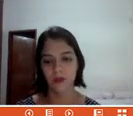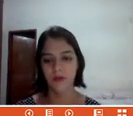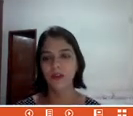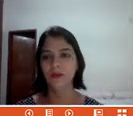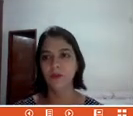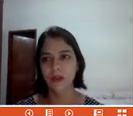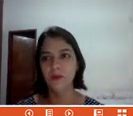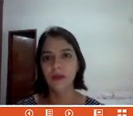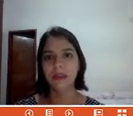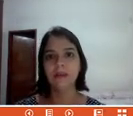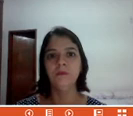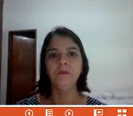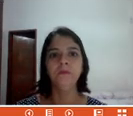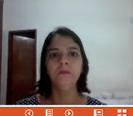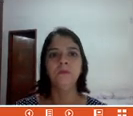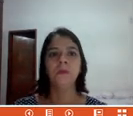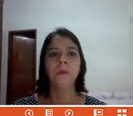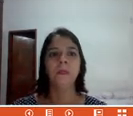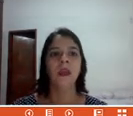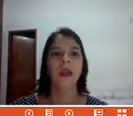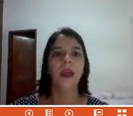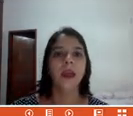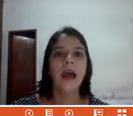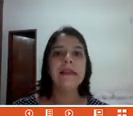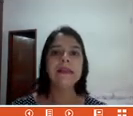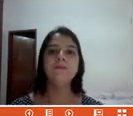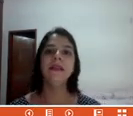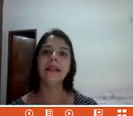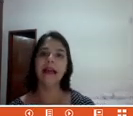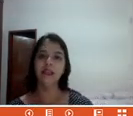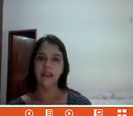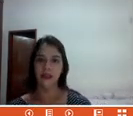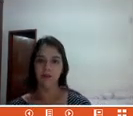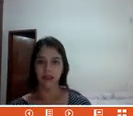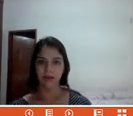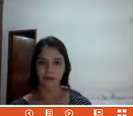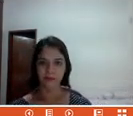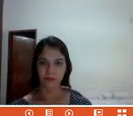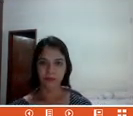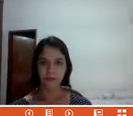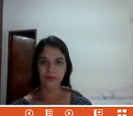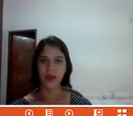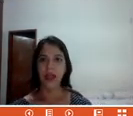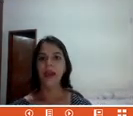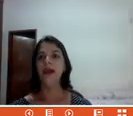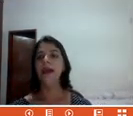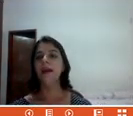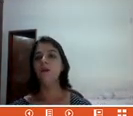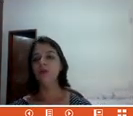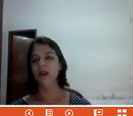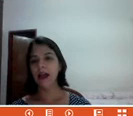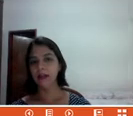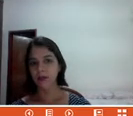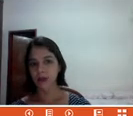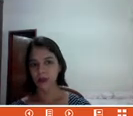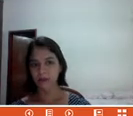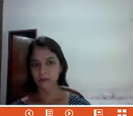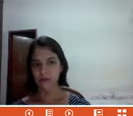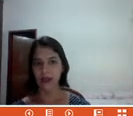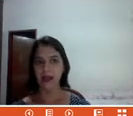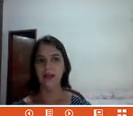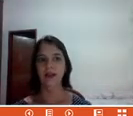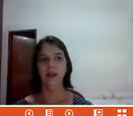as pessoas surda-mudas. A acessibilidade em Libras. Ela é